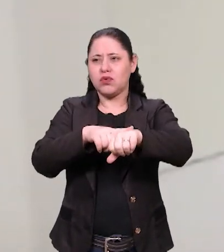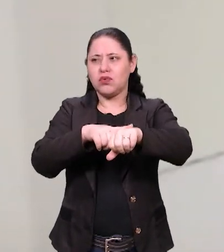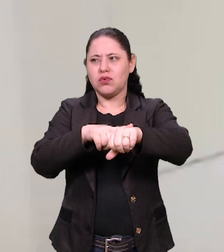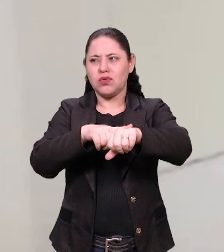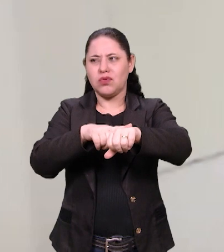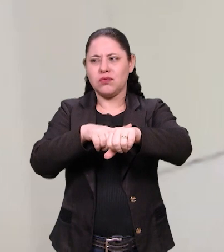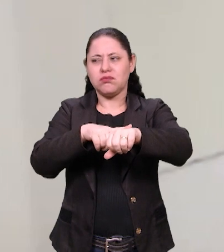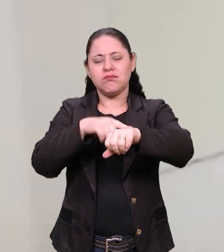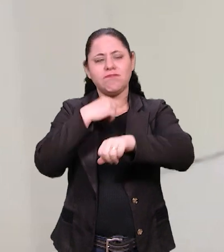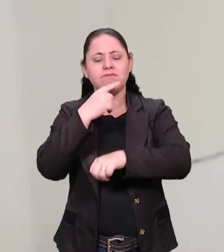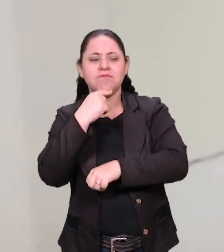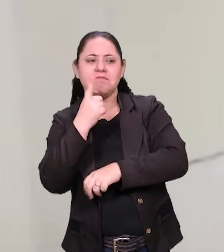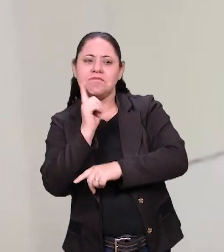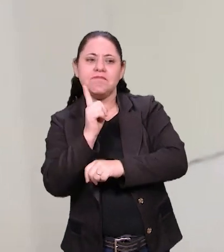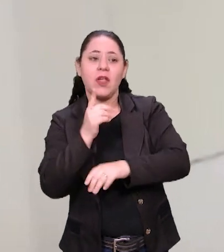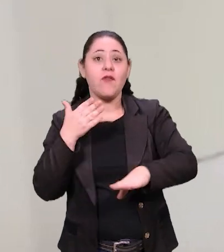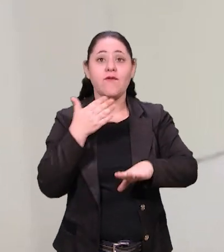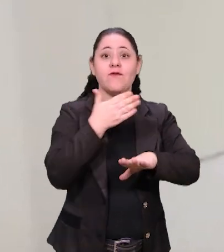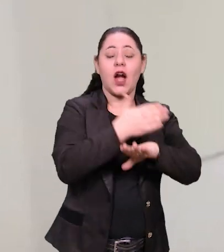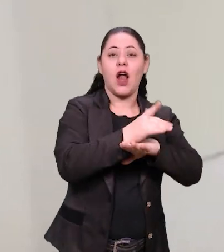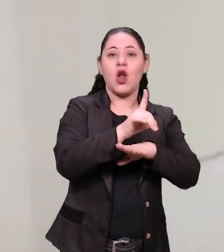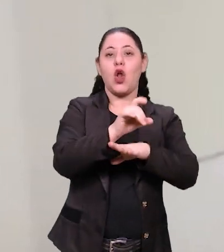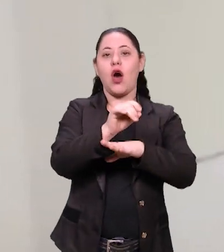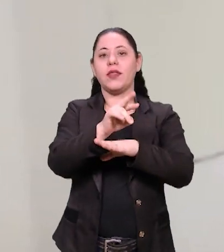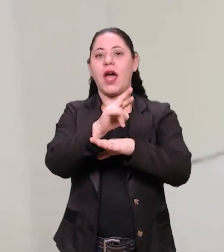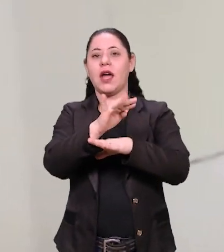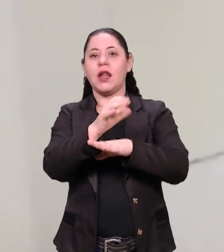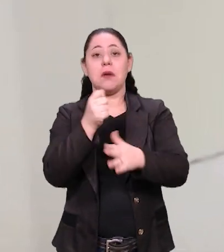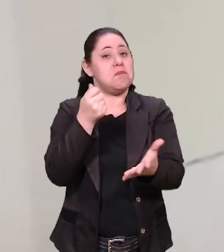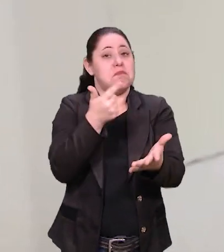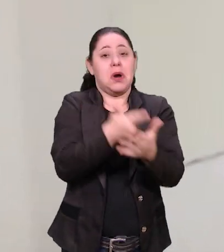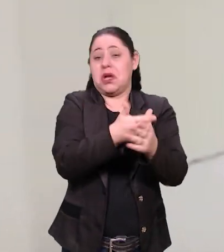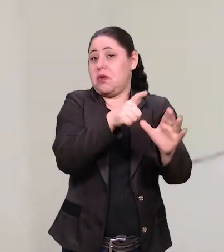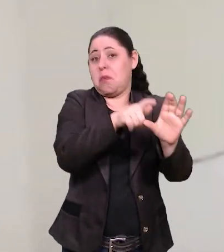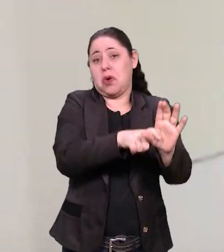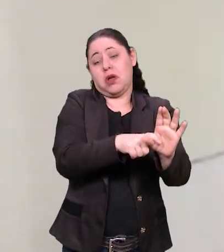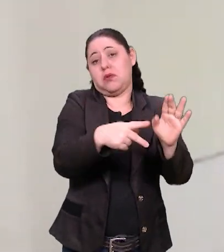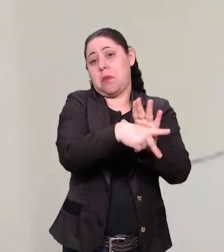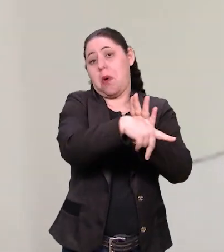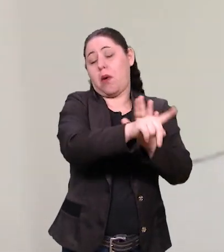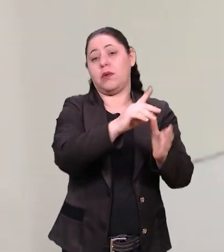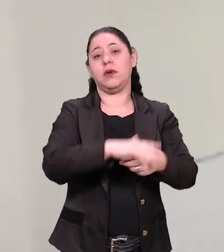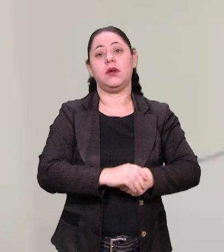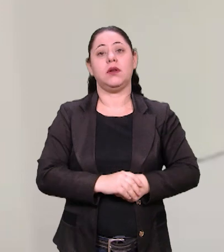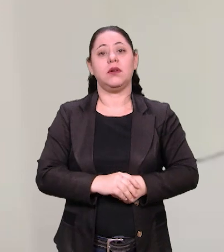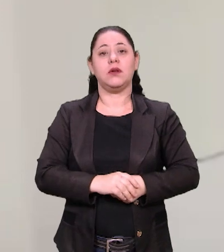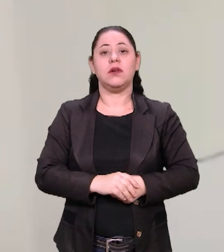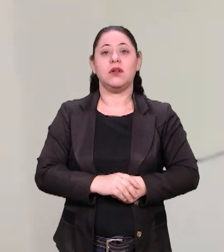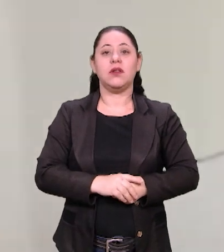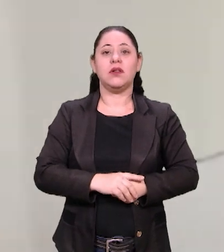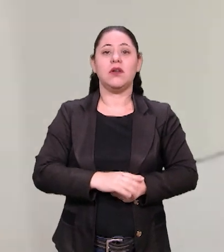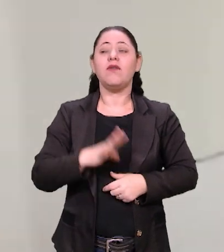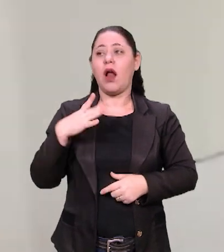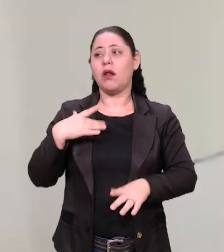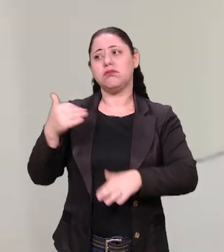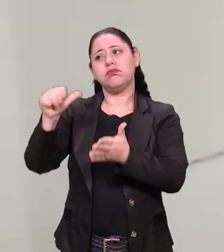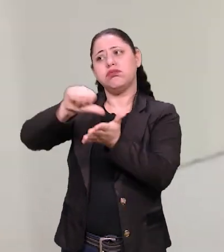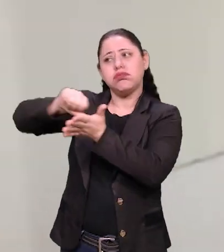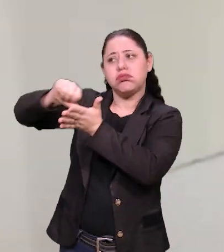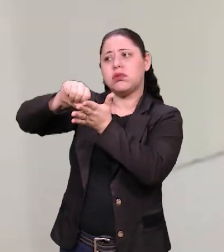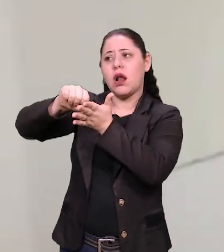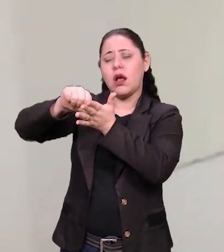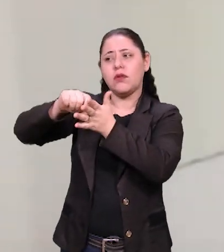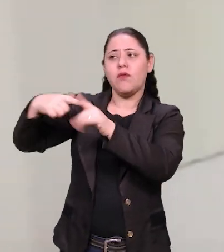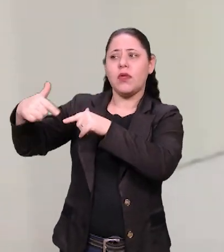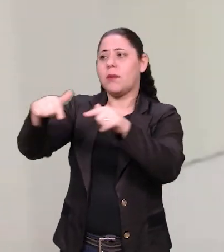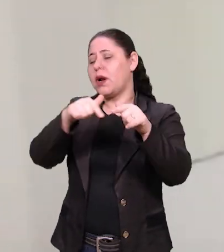a lotérica, paguei o boleto, né? E daí fui no centro, fiz o que eu tinha que fazer. Quando cheguei em casa,